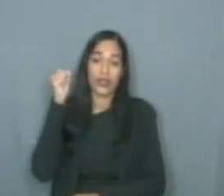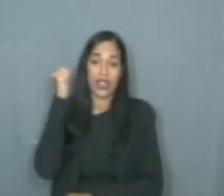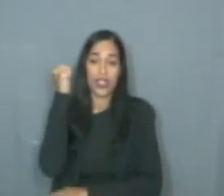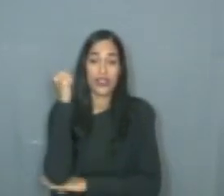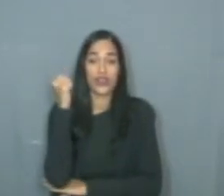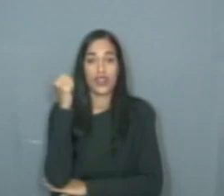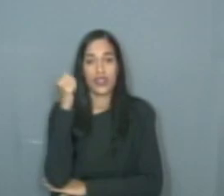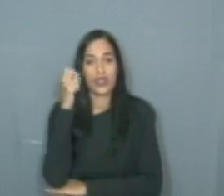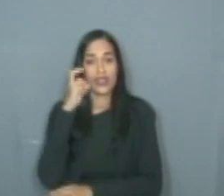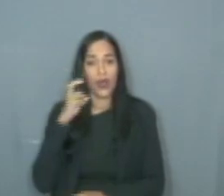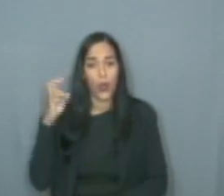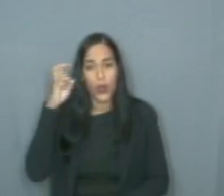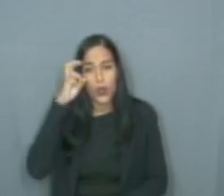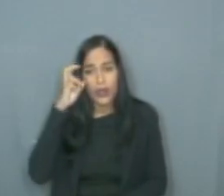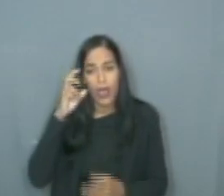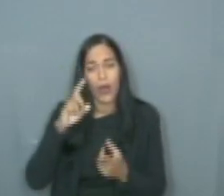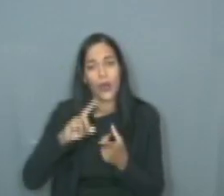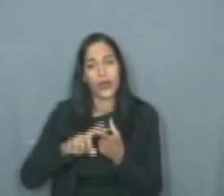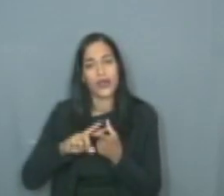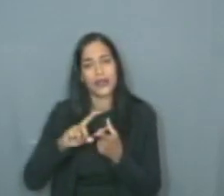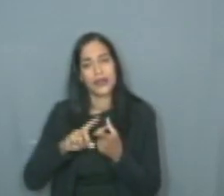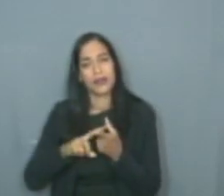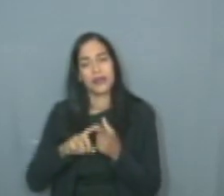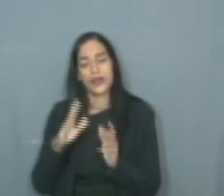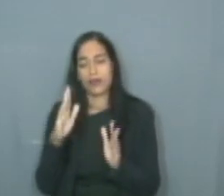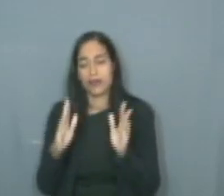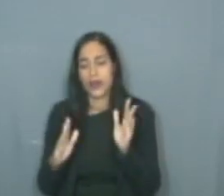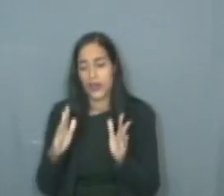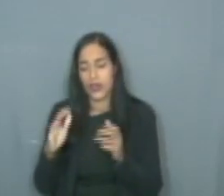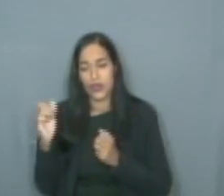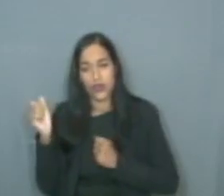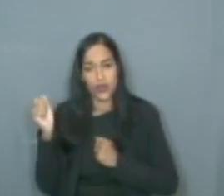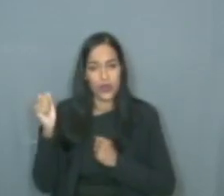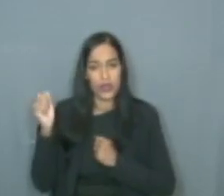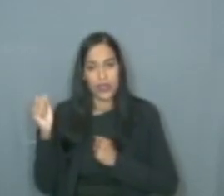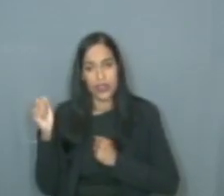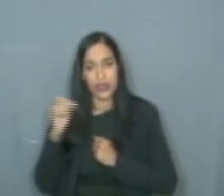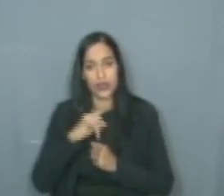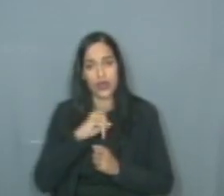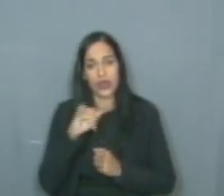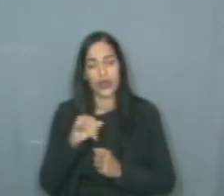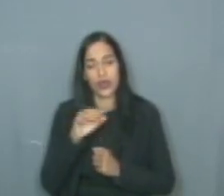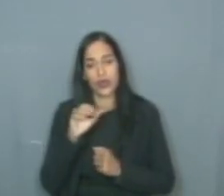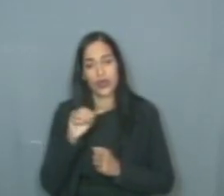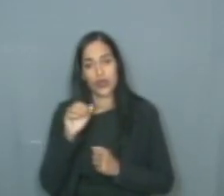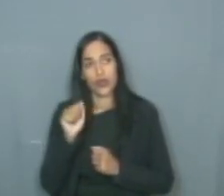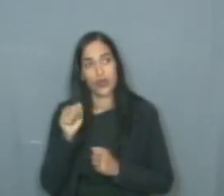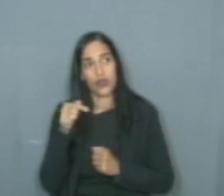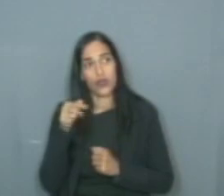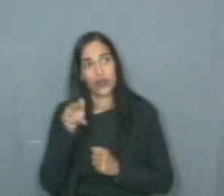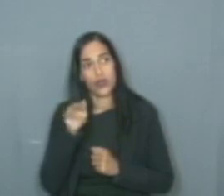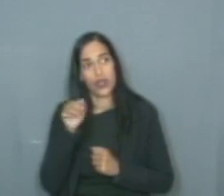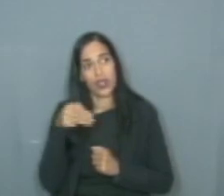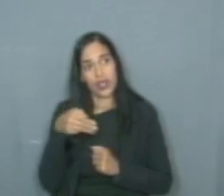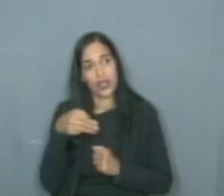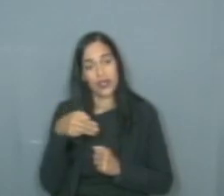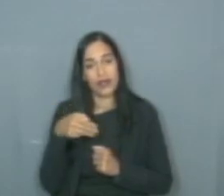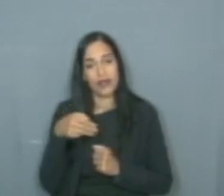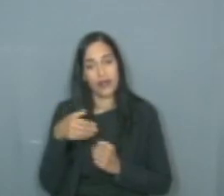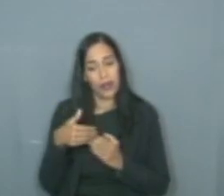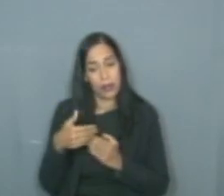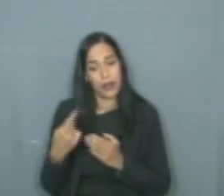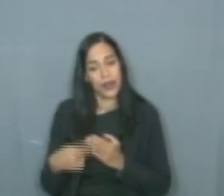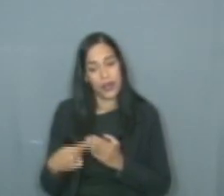cultural, especialmente durante o ciclo junino. Então, Joaquim, meu querido, segue daqui o aplauso, que